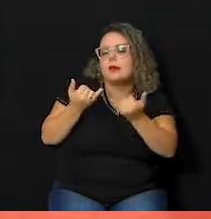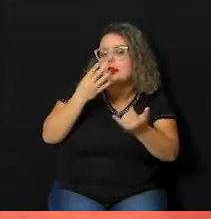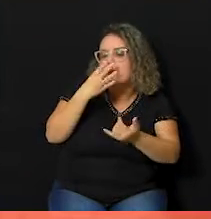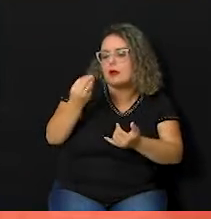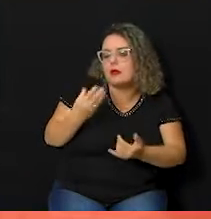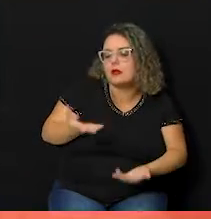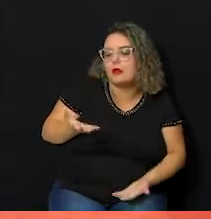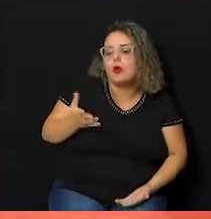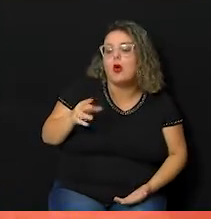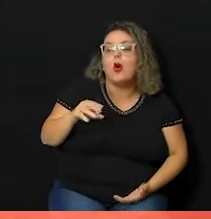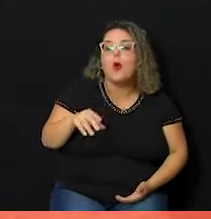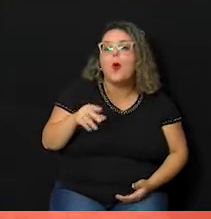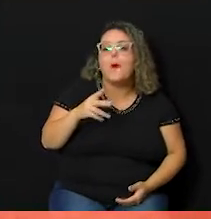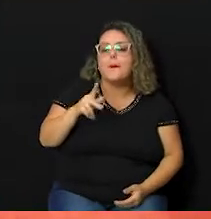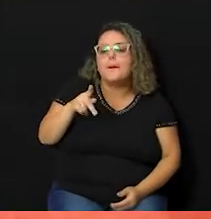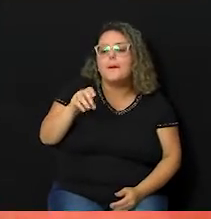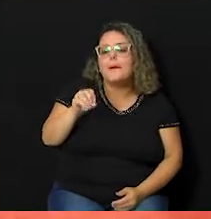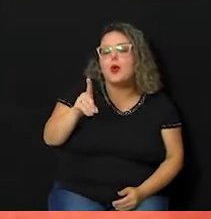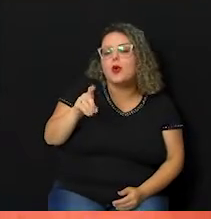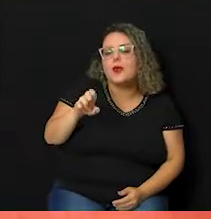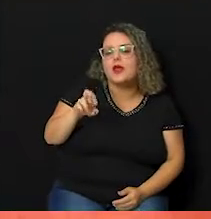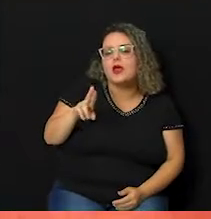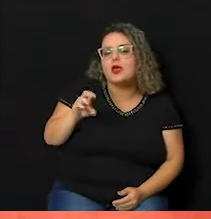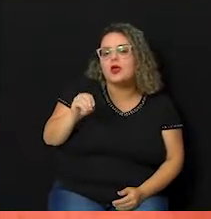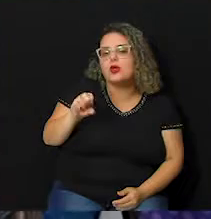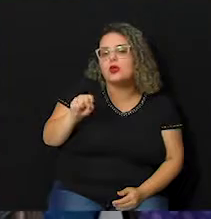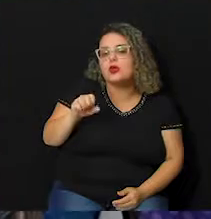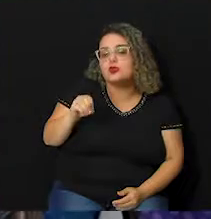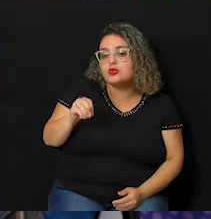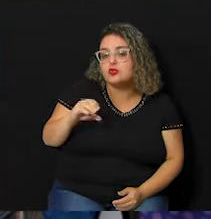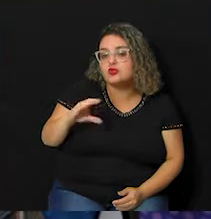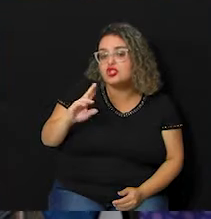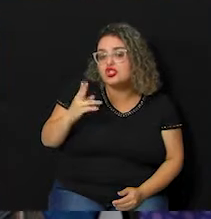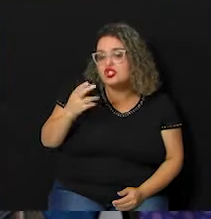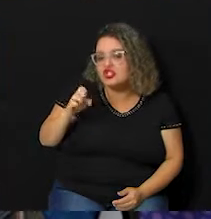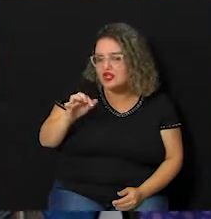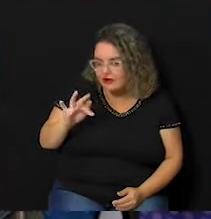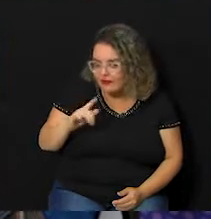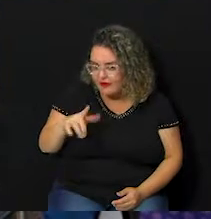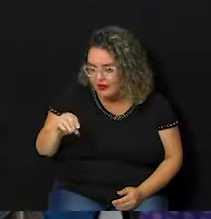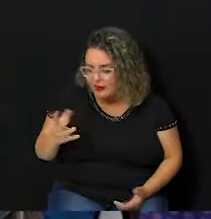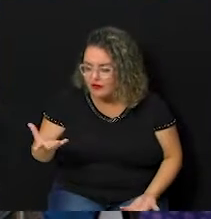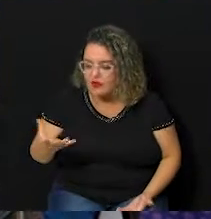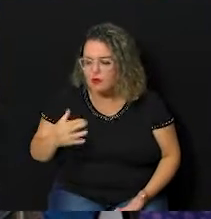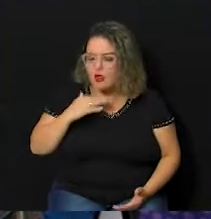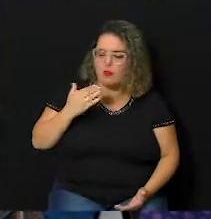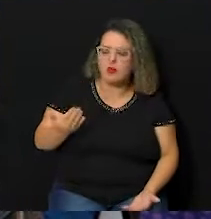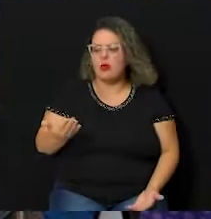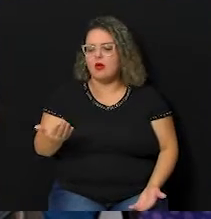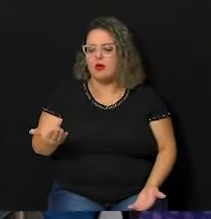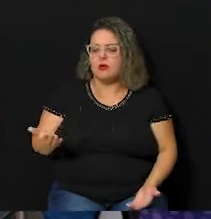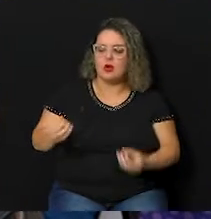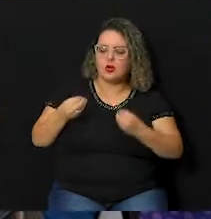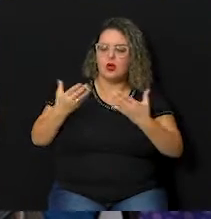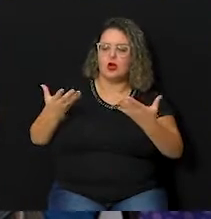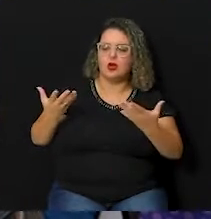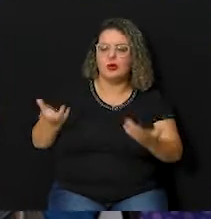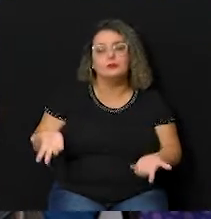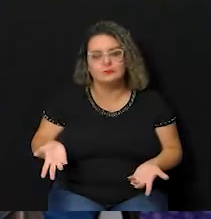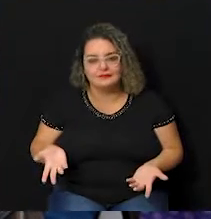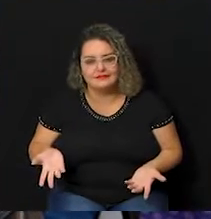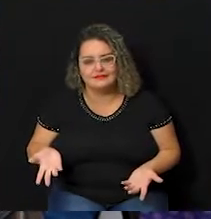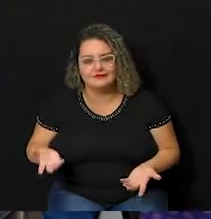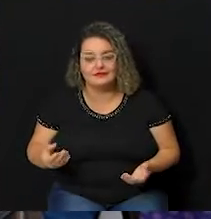Mas e aí, eu quero saber, esgota, né? Ou não? Vai chegar um momento que você começa a ter criação